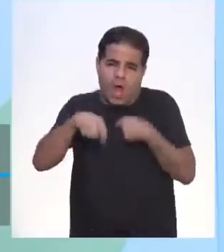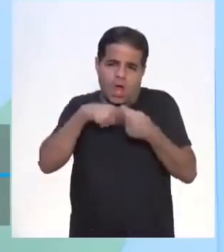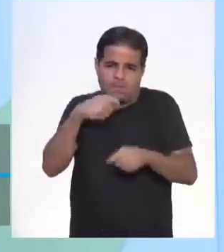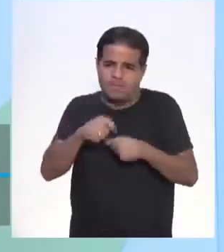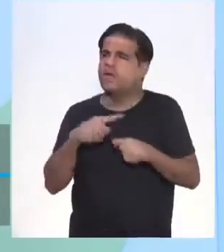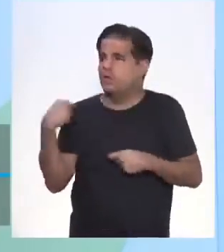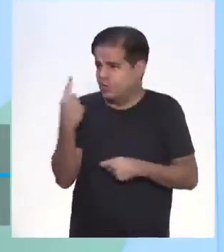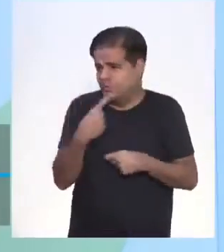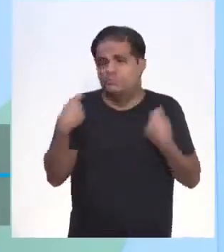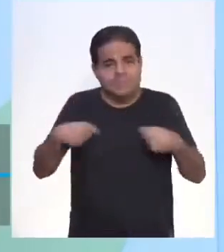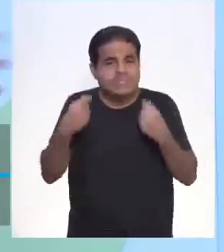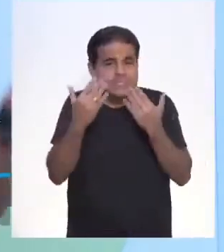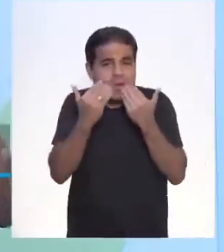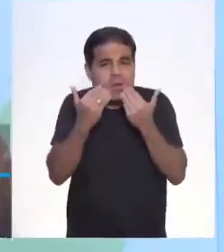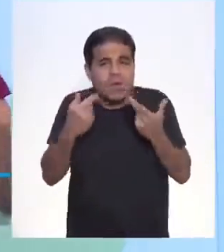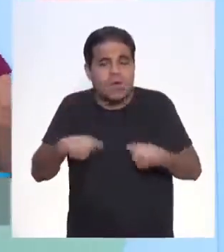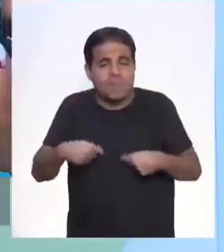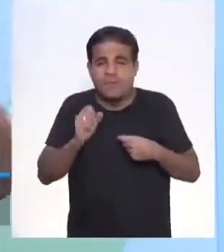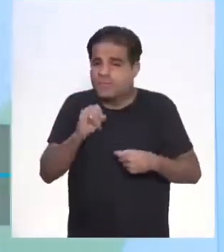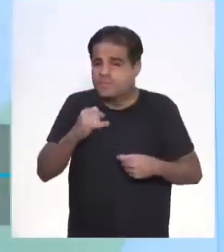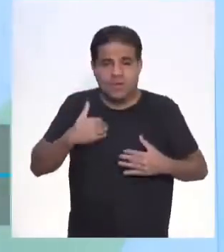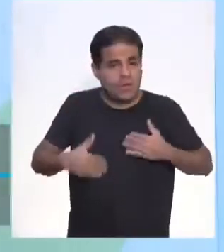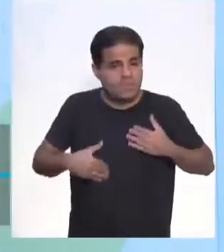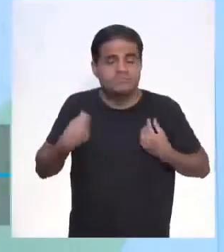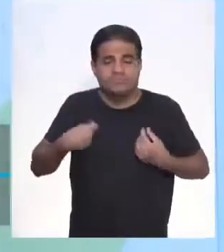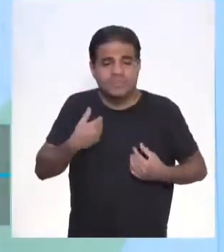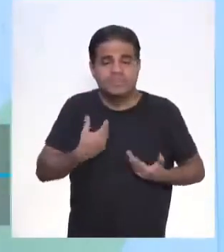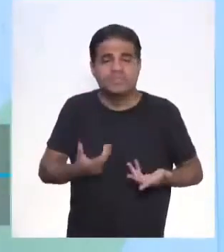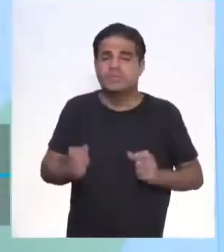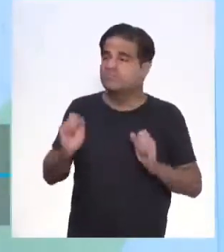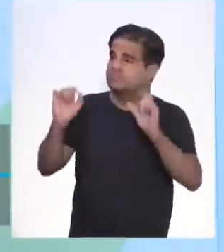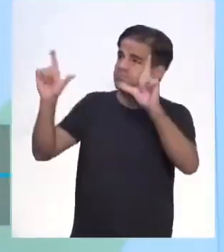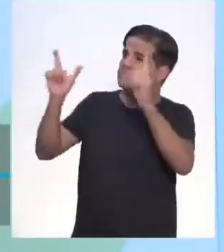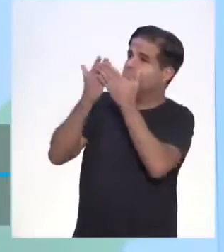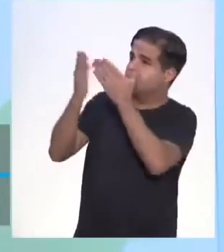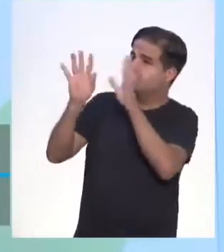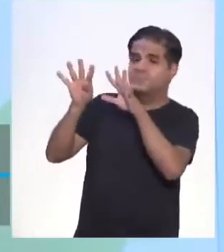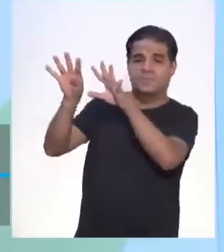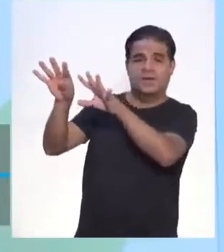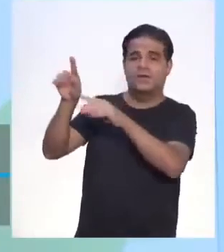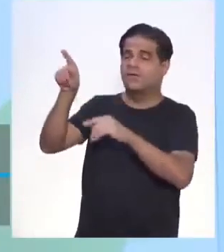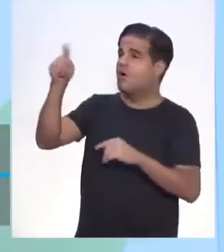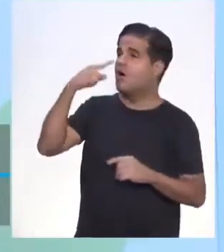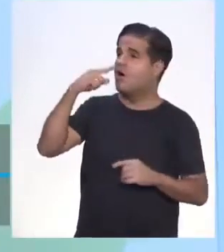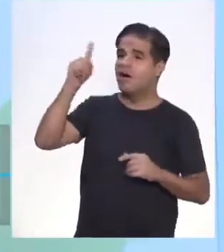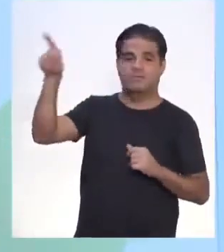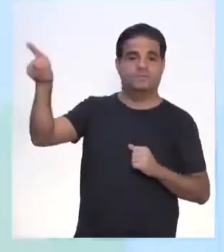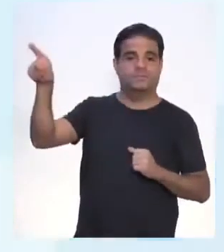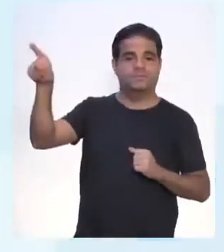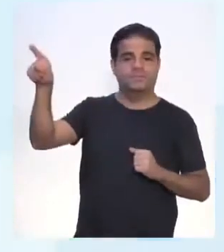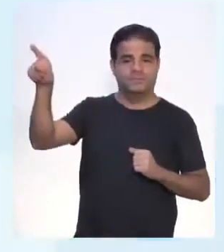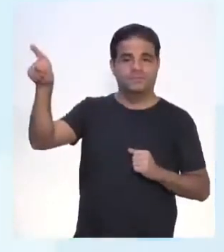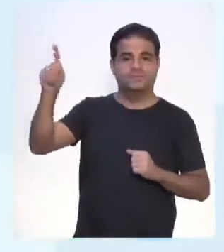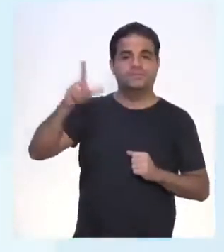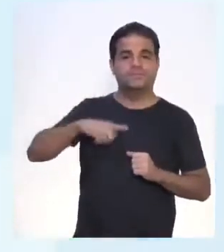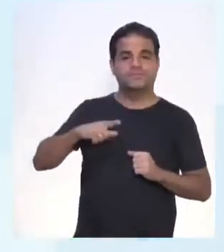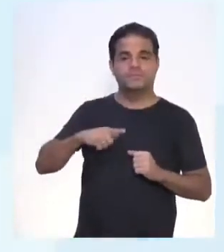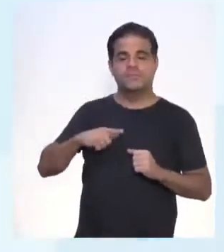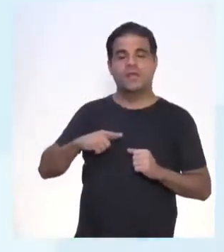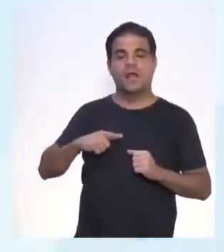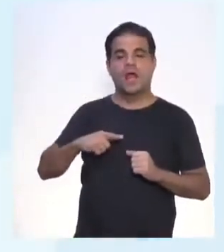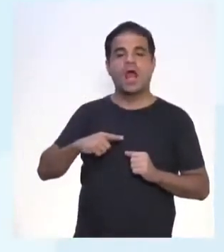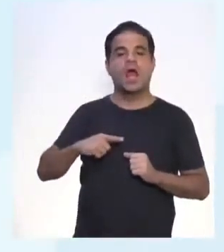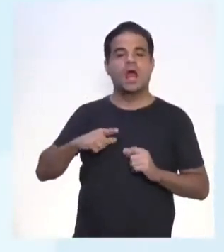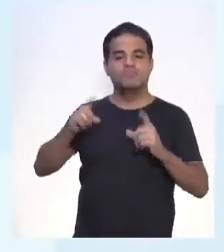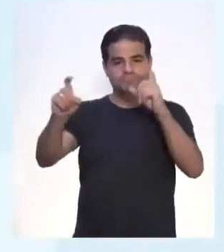comer, porque senão, né, não funcionamos. Então, a gente vai colocar essa imagem aí na tela para vocês. A gente tem aí uma cerimônia, né, que é